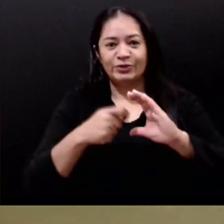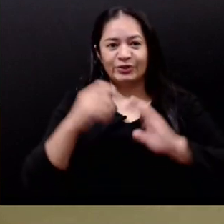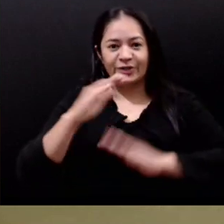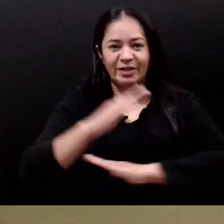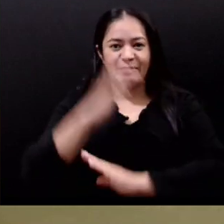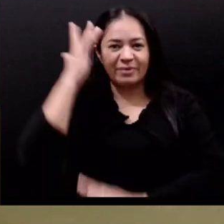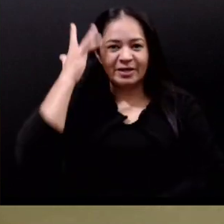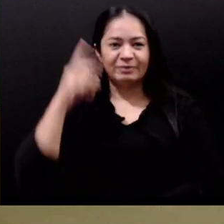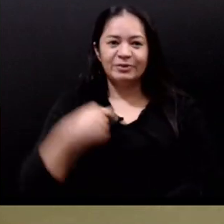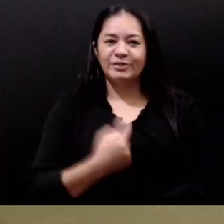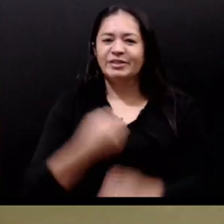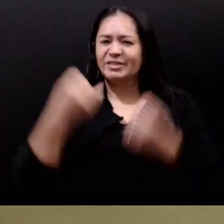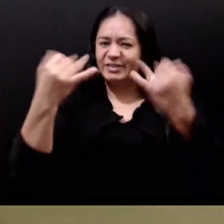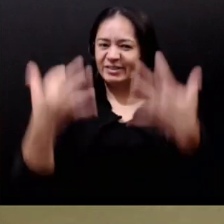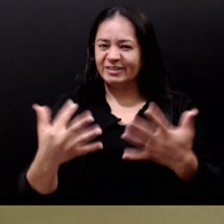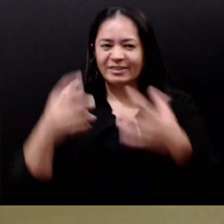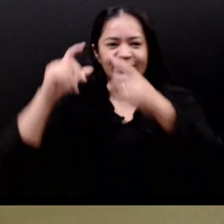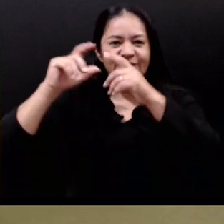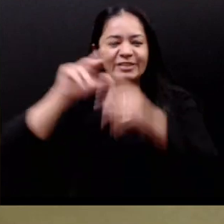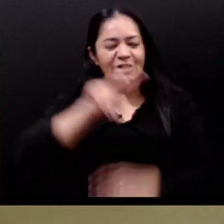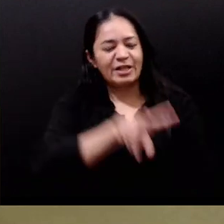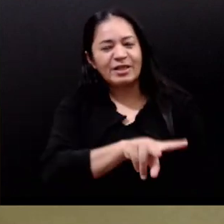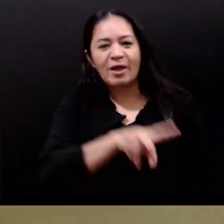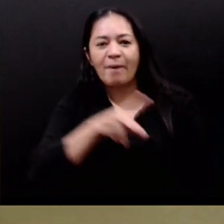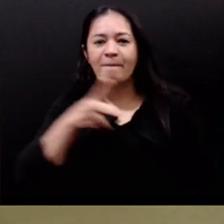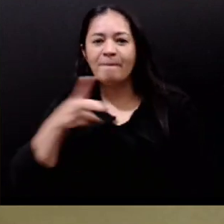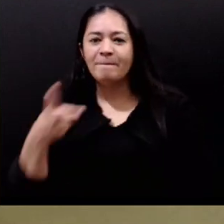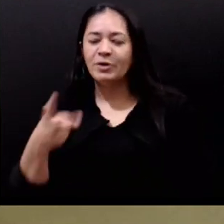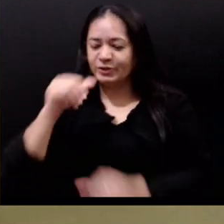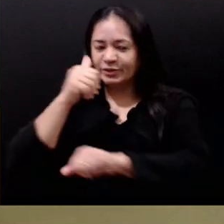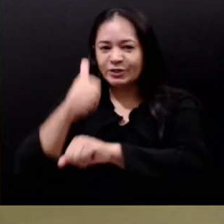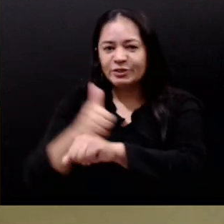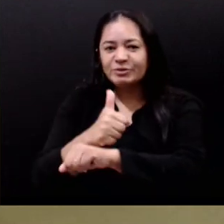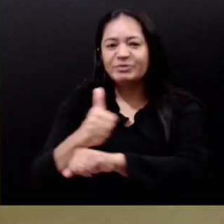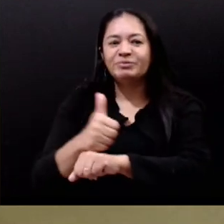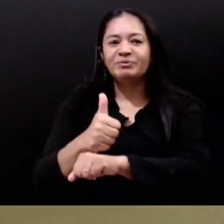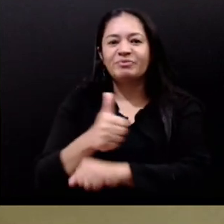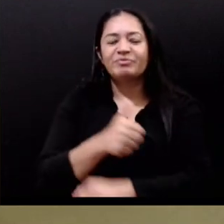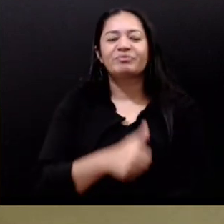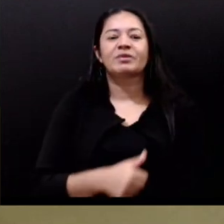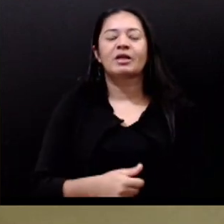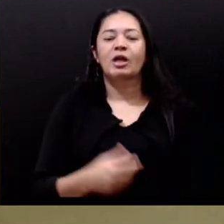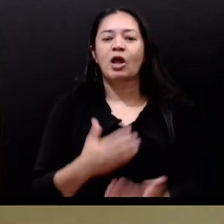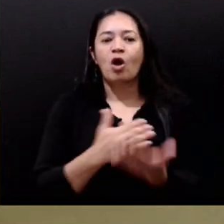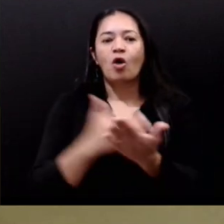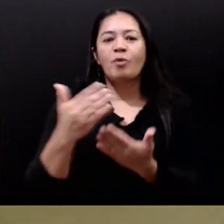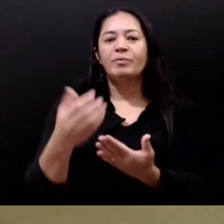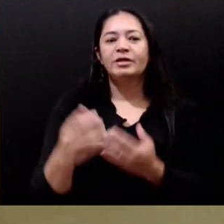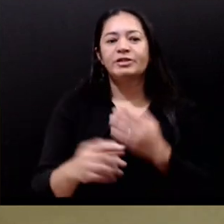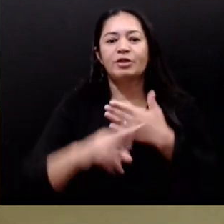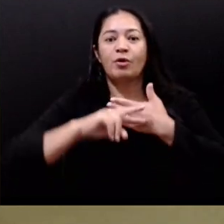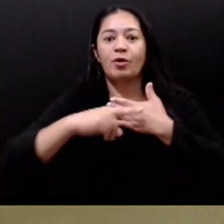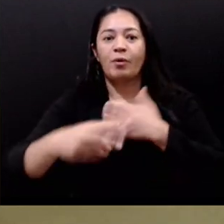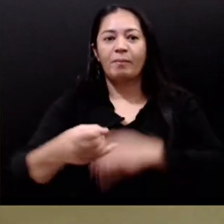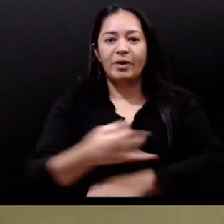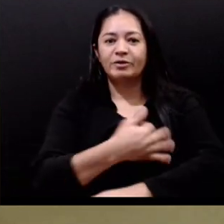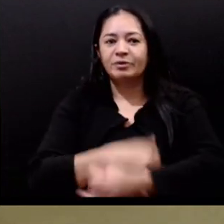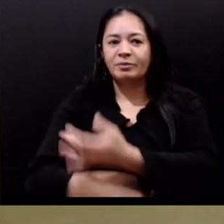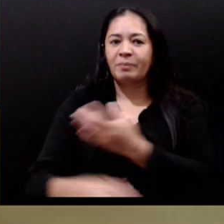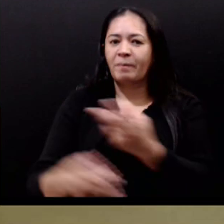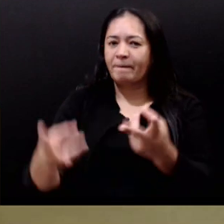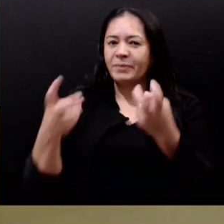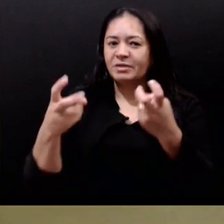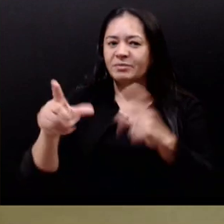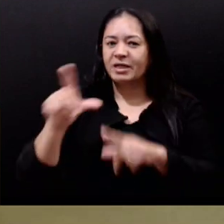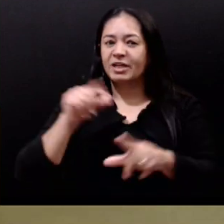sobre transição de carreira, mudanças de rumos, começos e o impacto emocional de perceber que aquela escolha profissional talvez